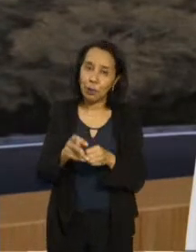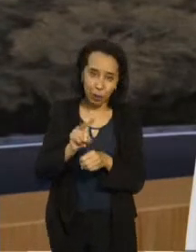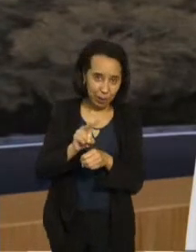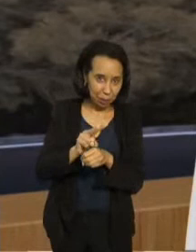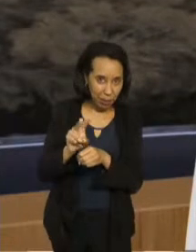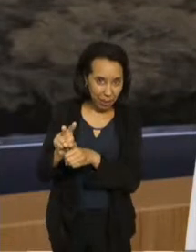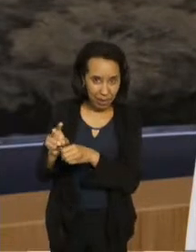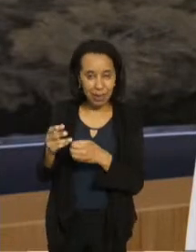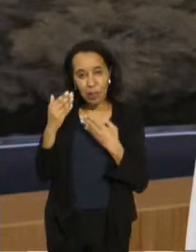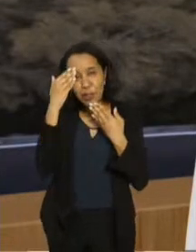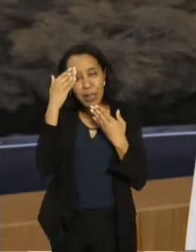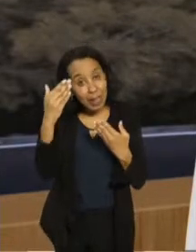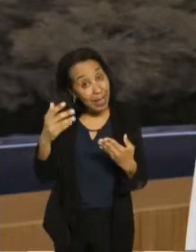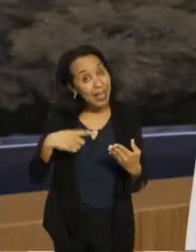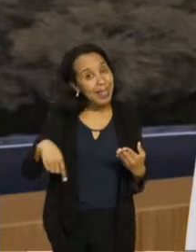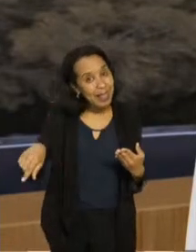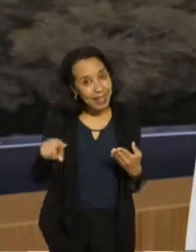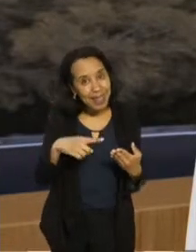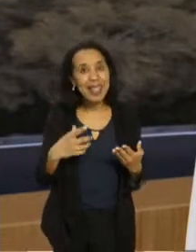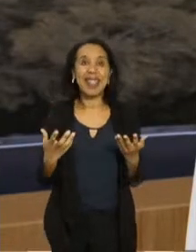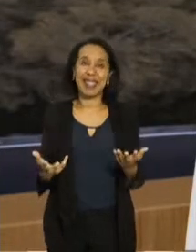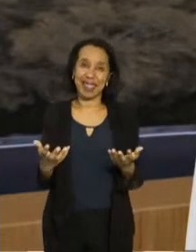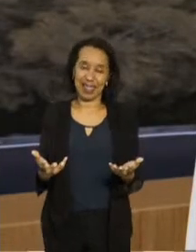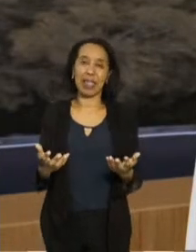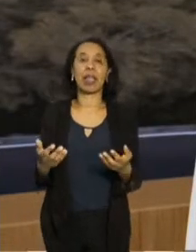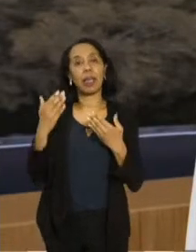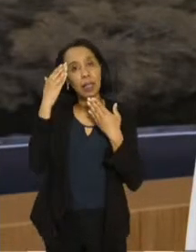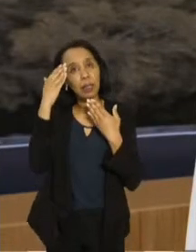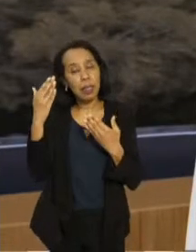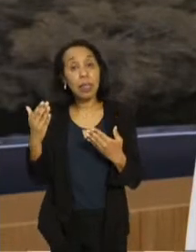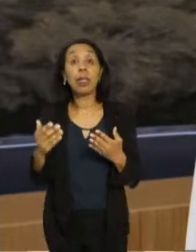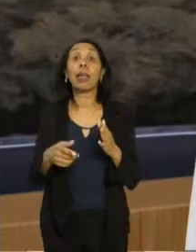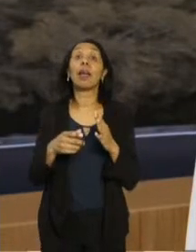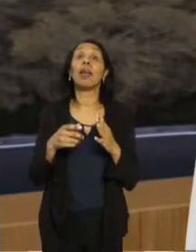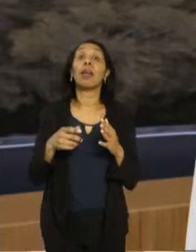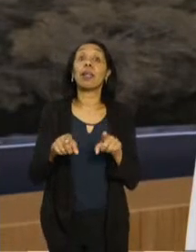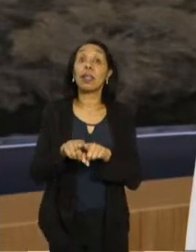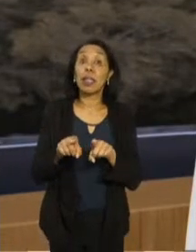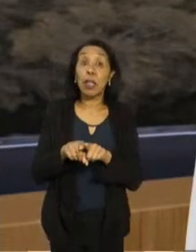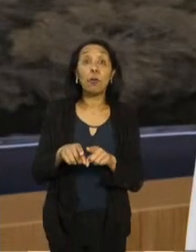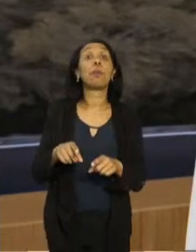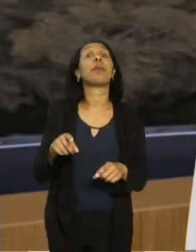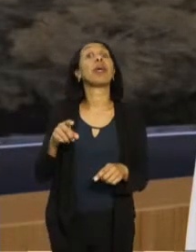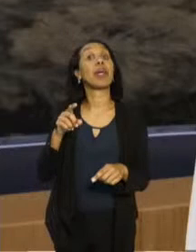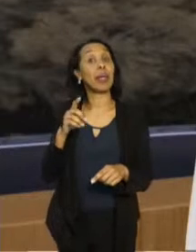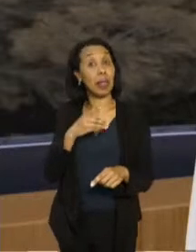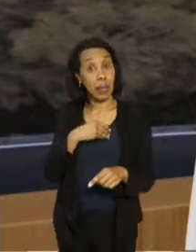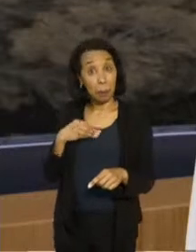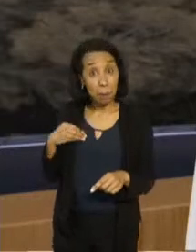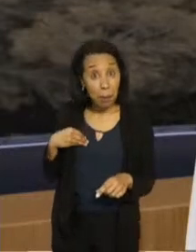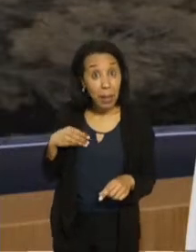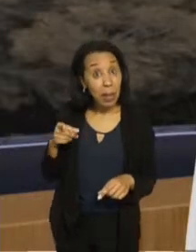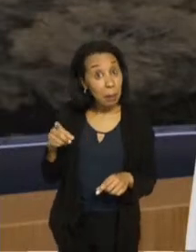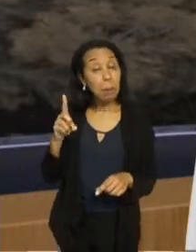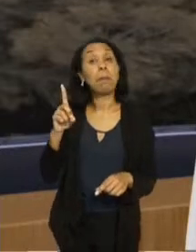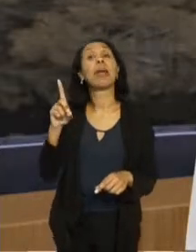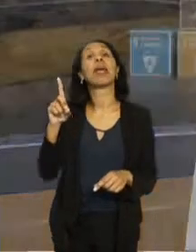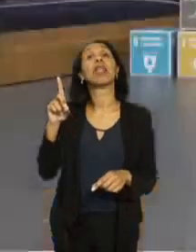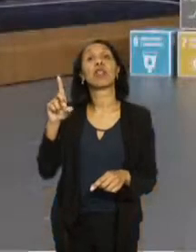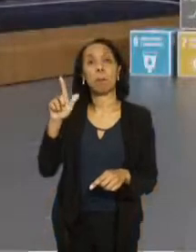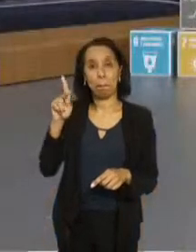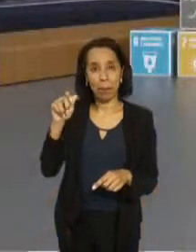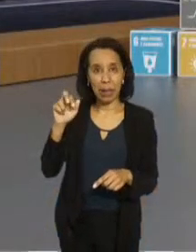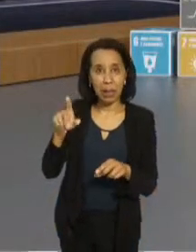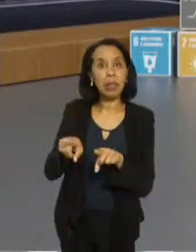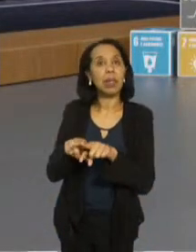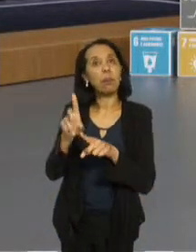quem agradece somos nós. Aqui agradecendo já, de antemão, a doutora Patrícia Iglesias e ao nosso